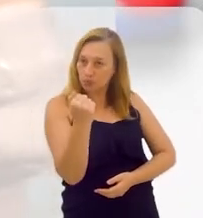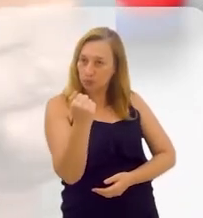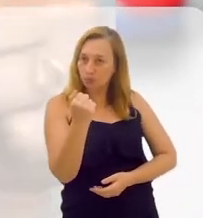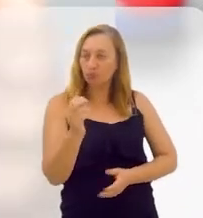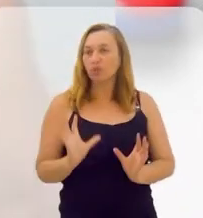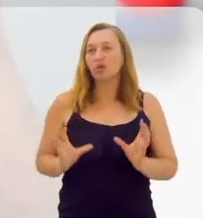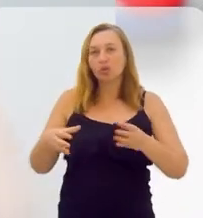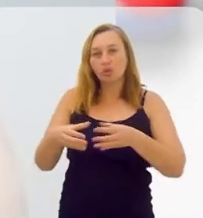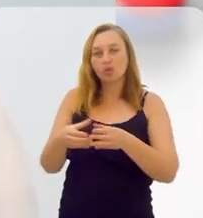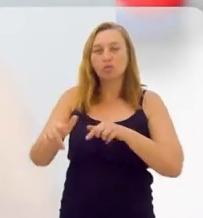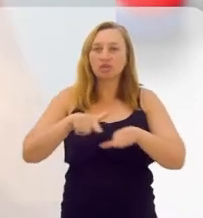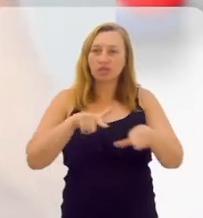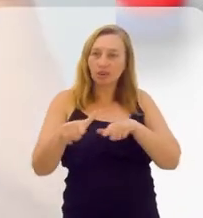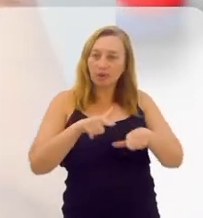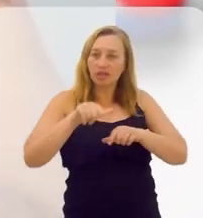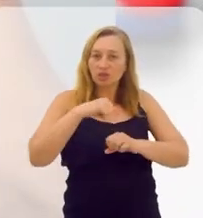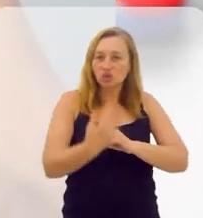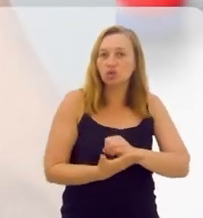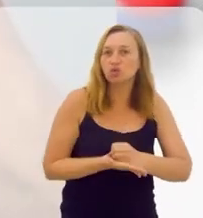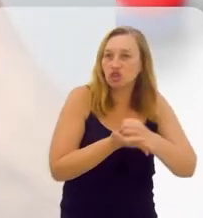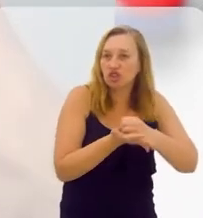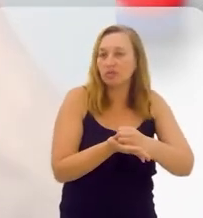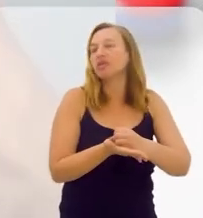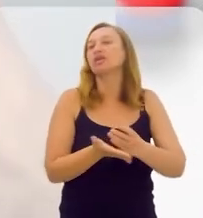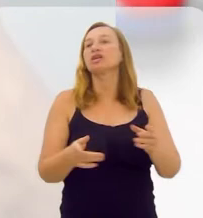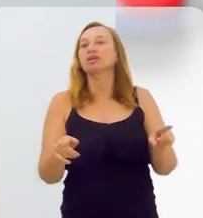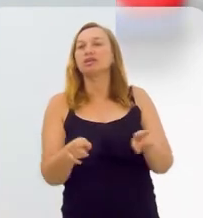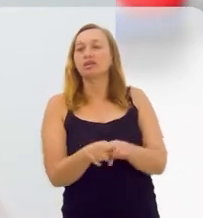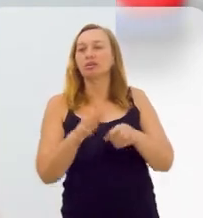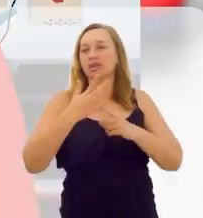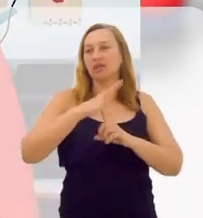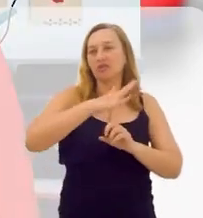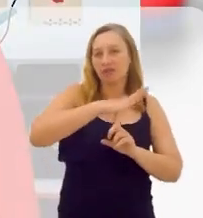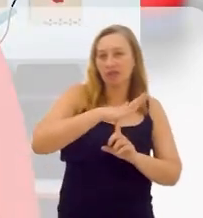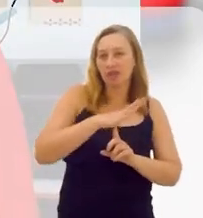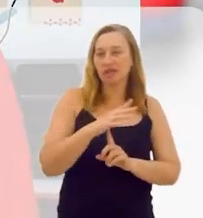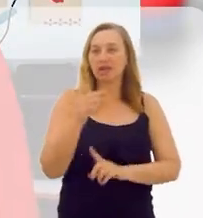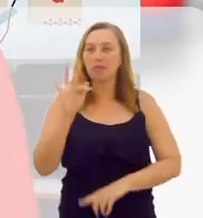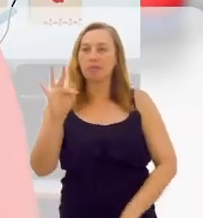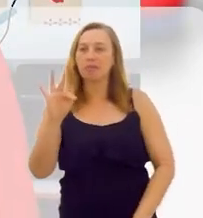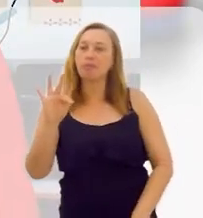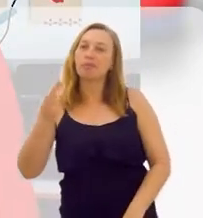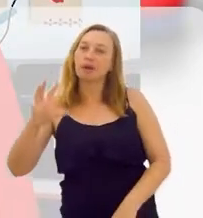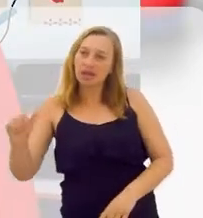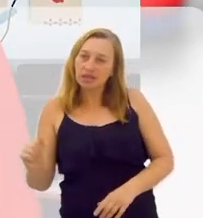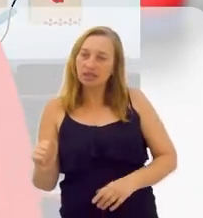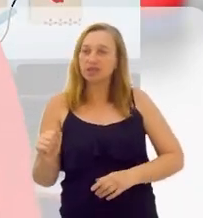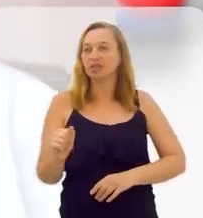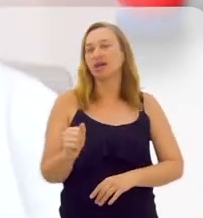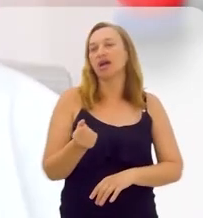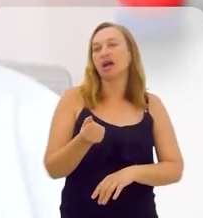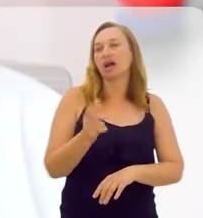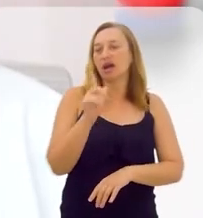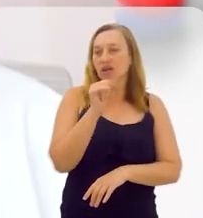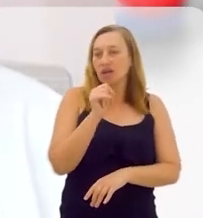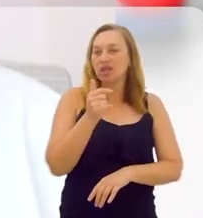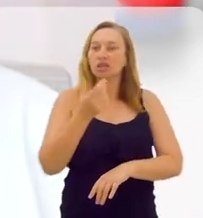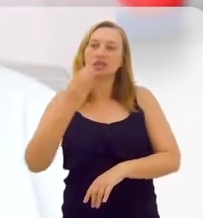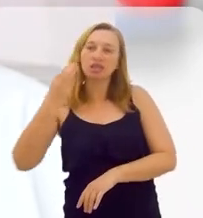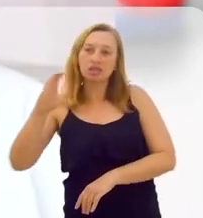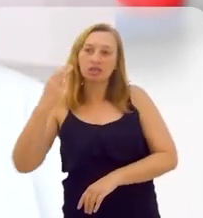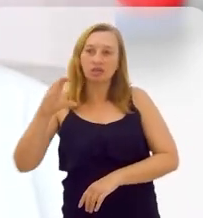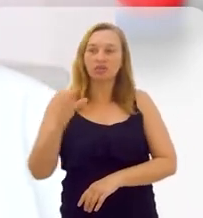nutricionista e coordenadora do Grupo de Trabalho de Sustentabilidade e da Feira da Praça das Águas, em Niterói, e com Mabel